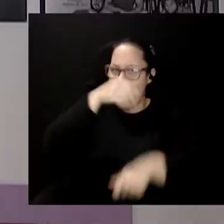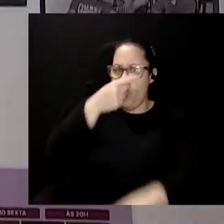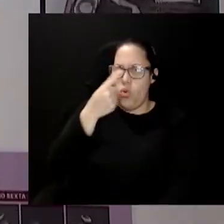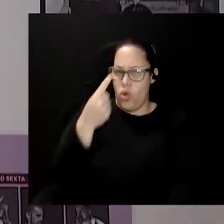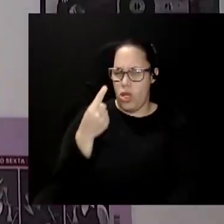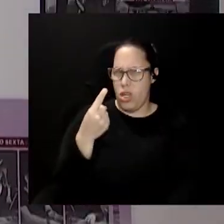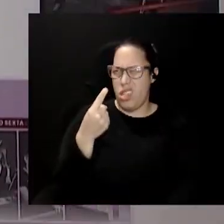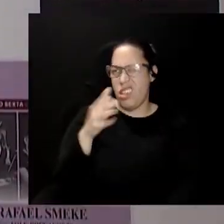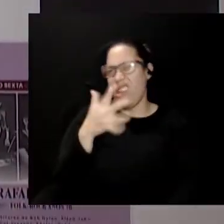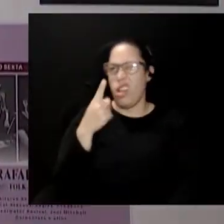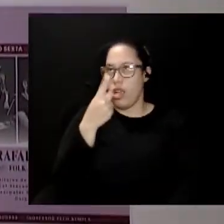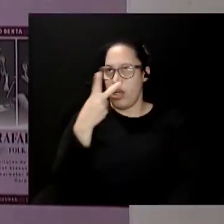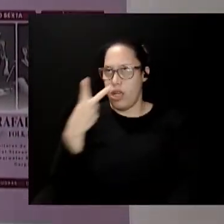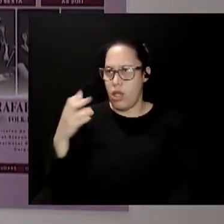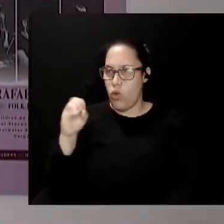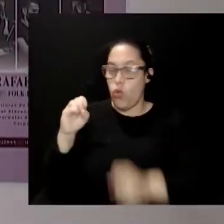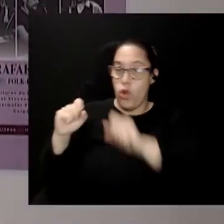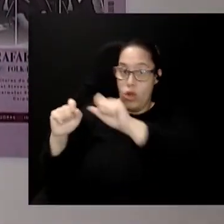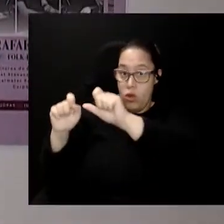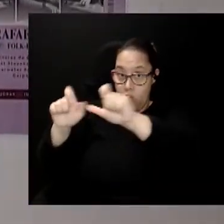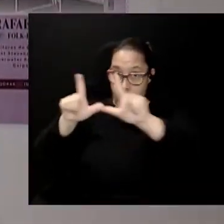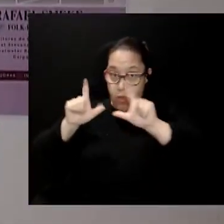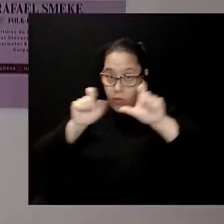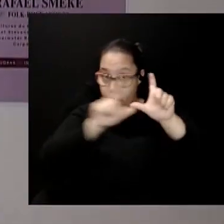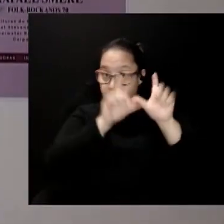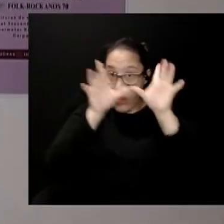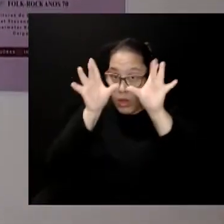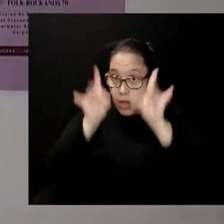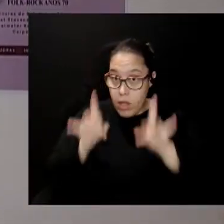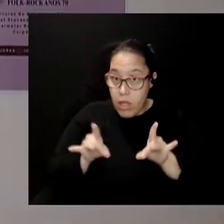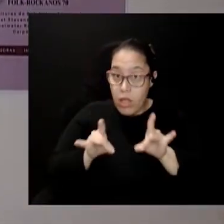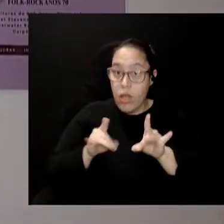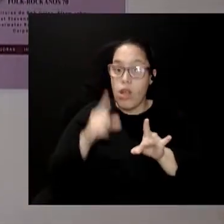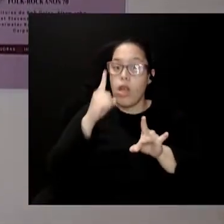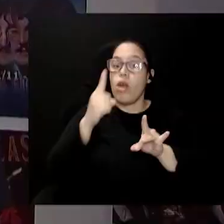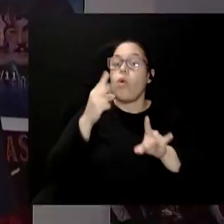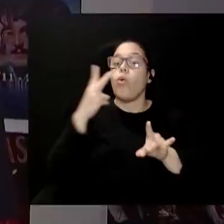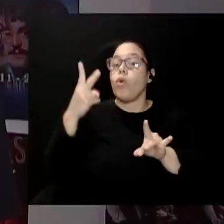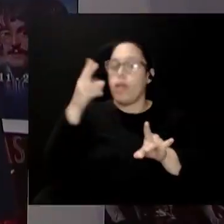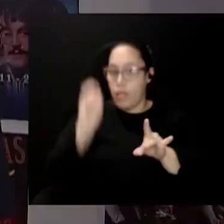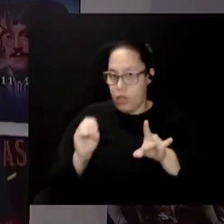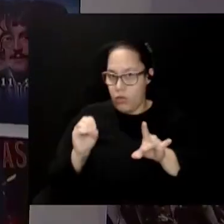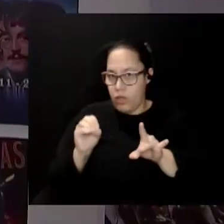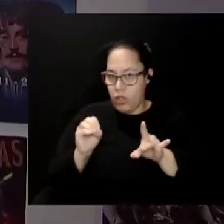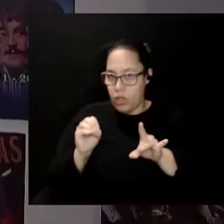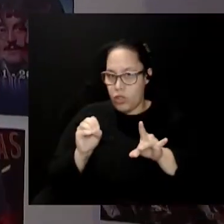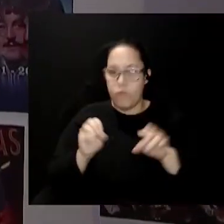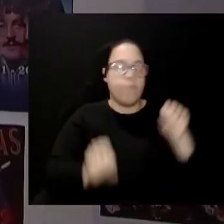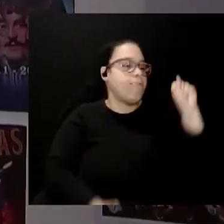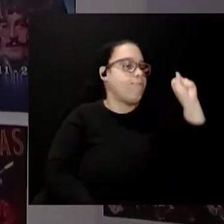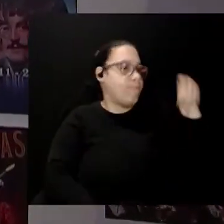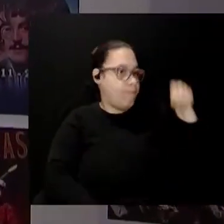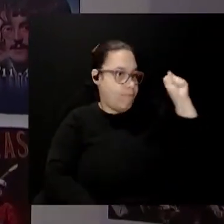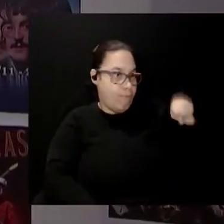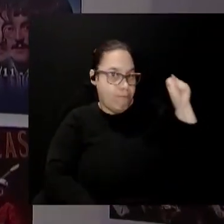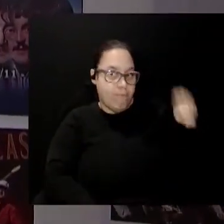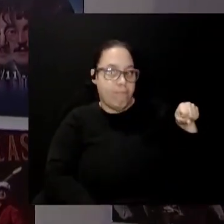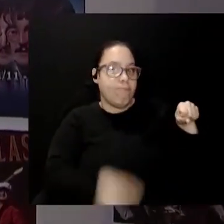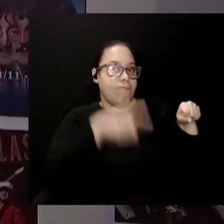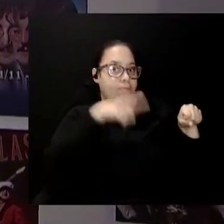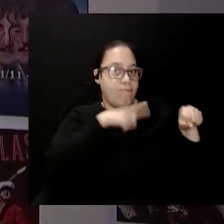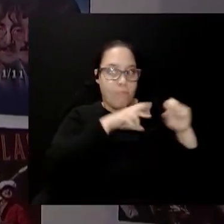e flyers, especificamente 120, é isso? Exatamente, a gente tem muitos